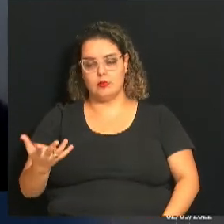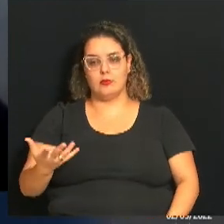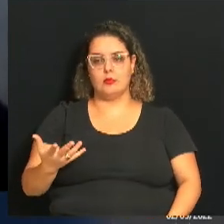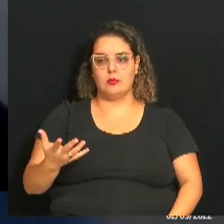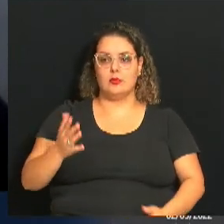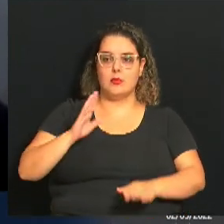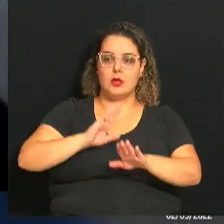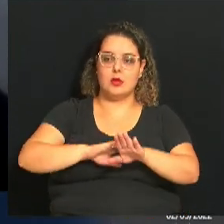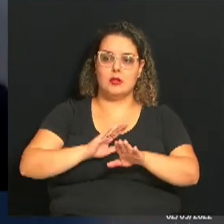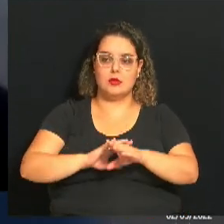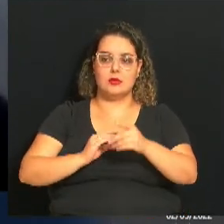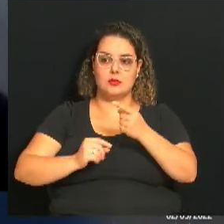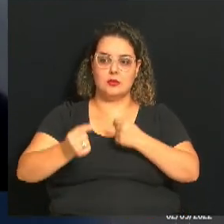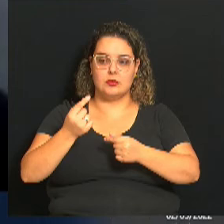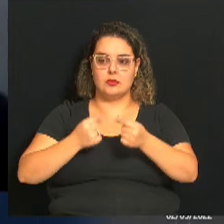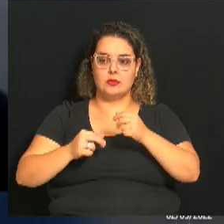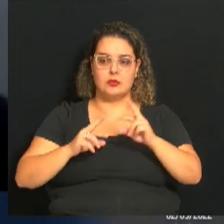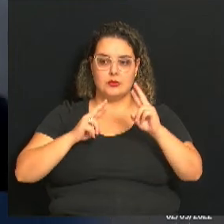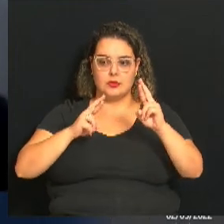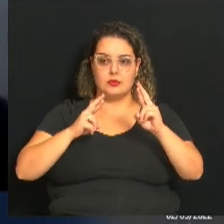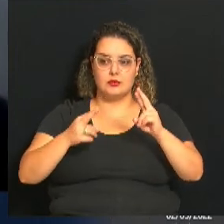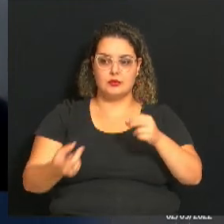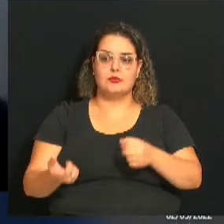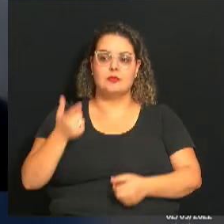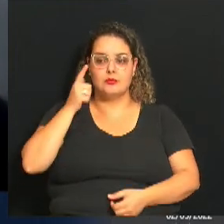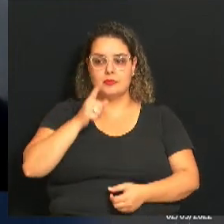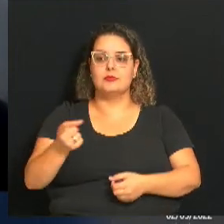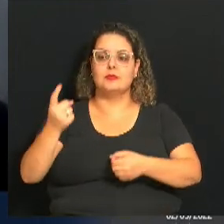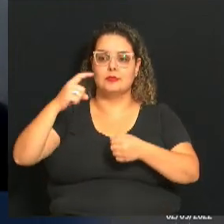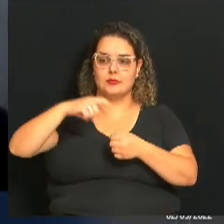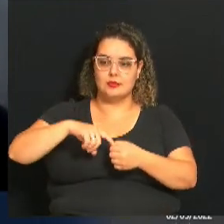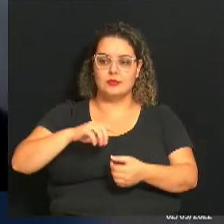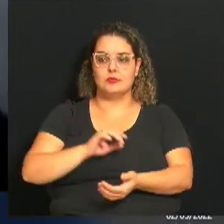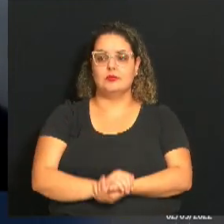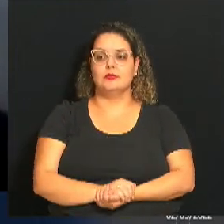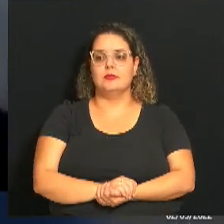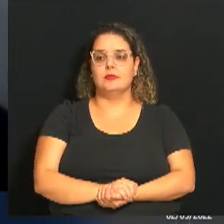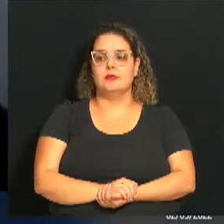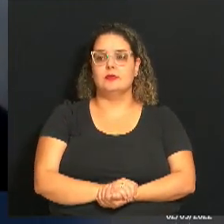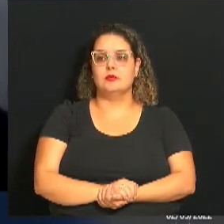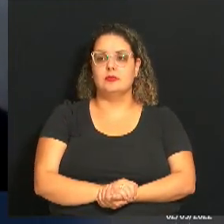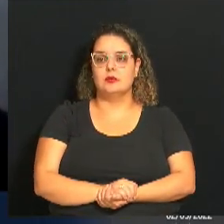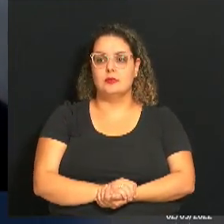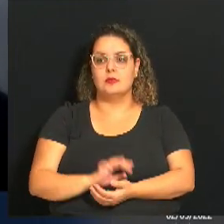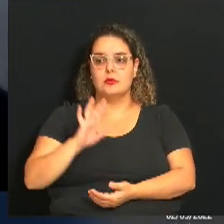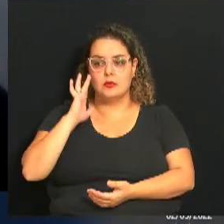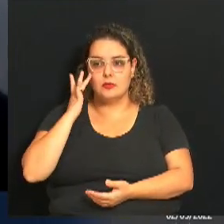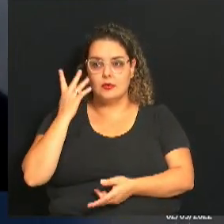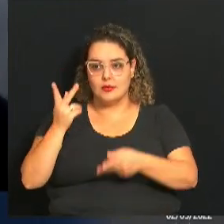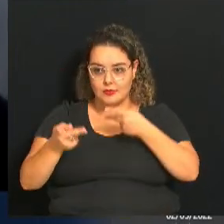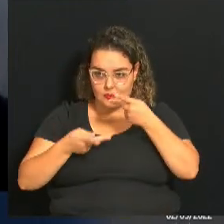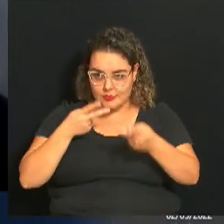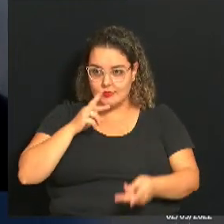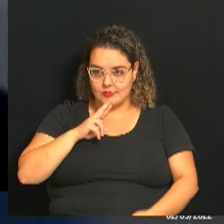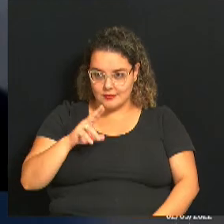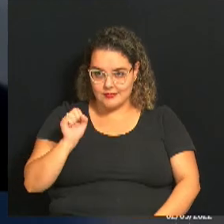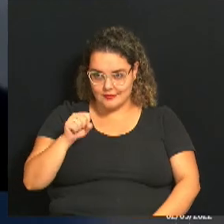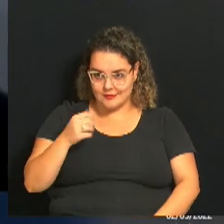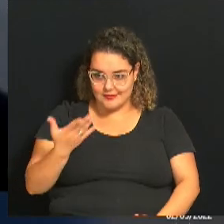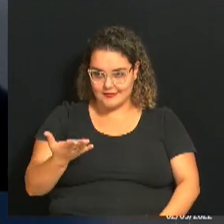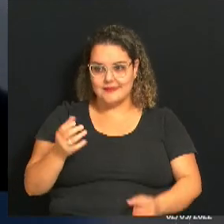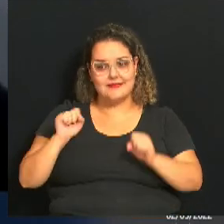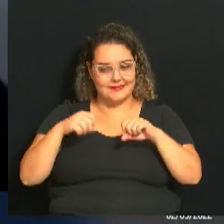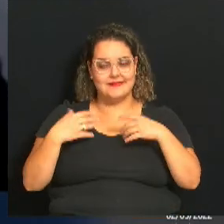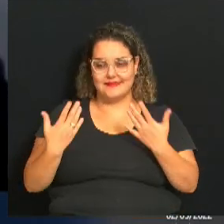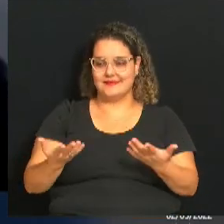né? Então, eu torço aí para vocês conseguirem, né? Tá bom? Eu acho que eu passei tudo, né? Todas as